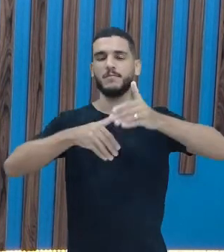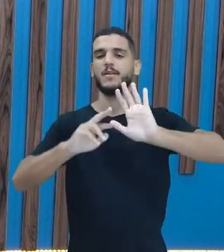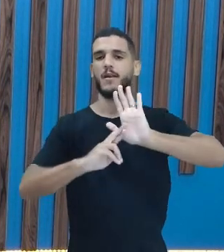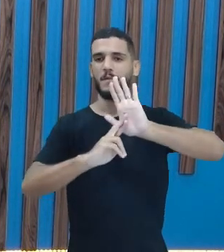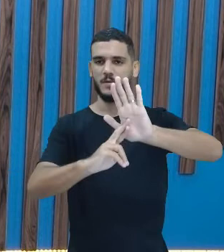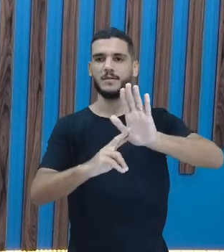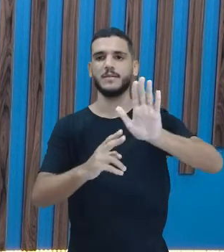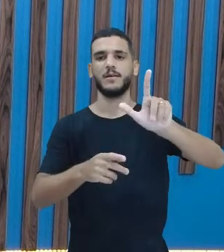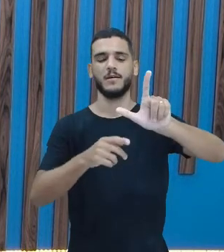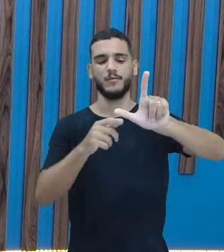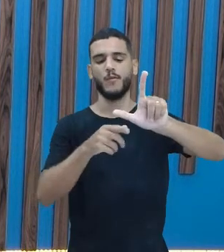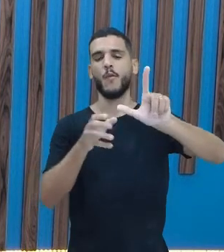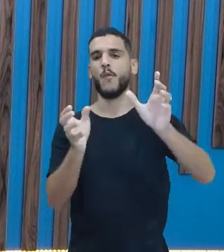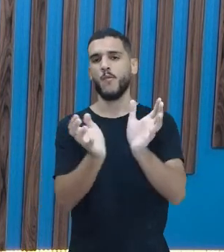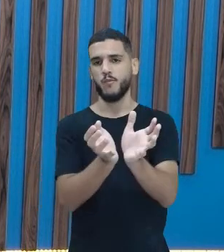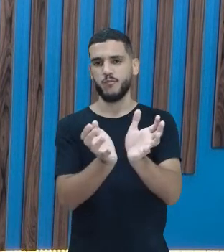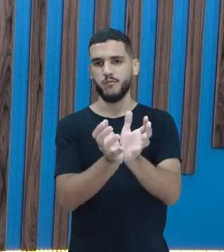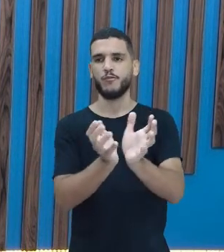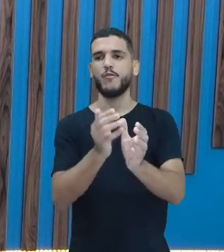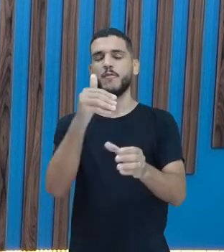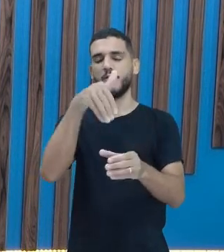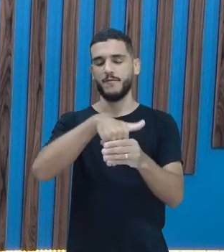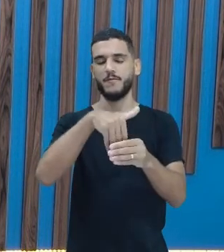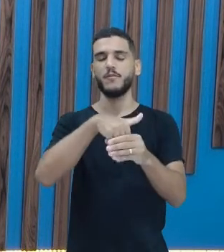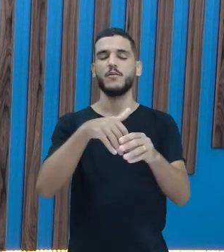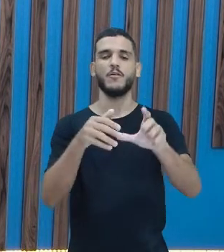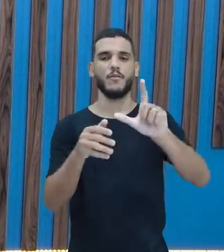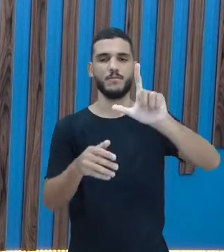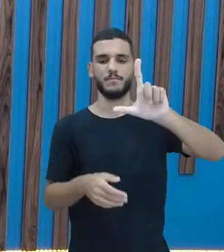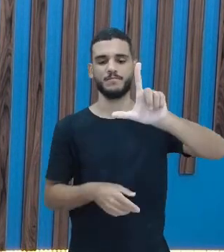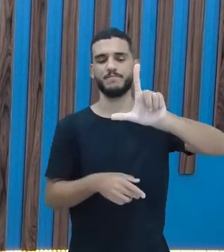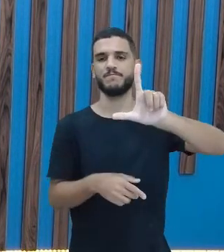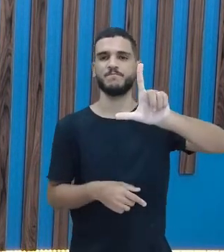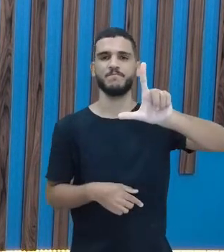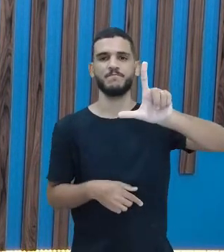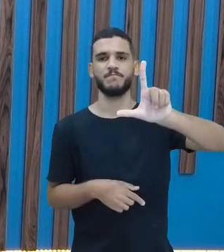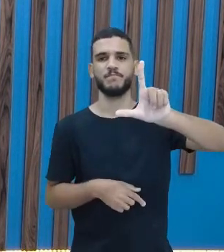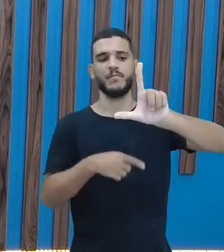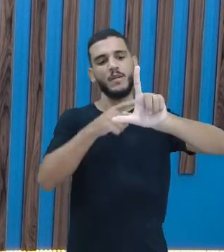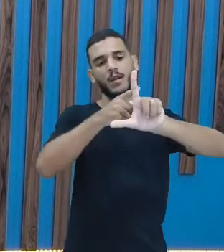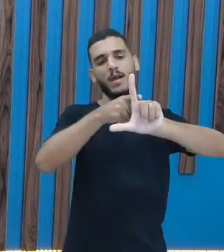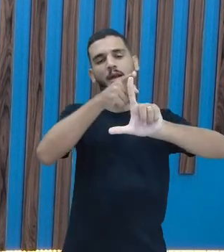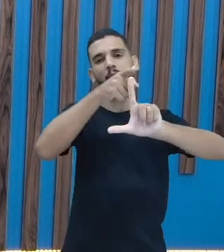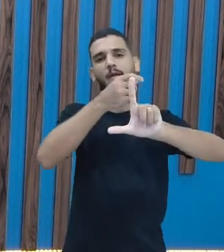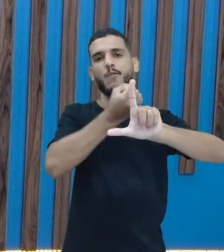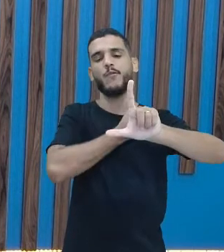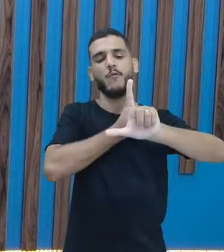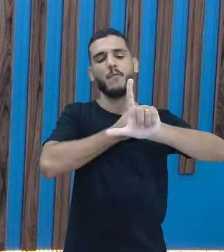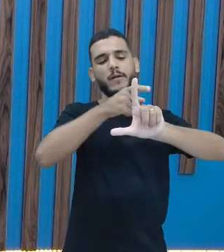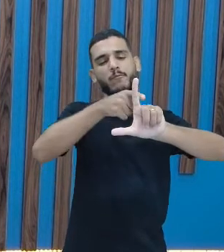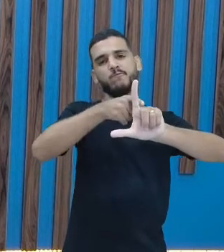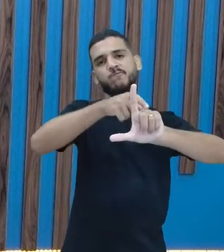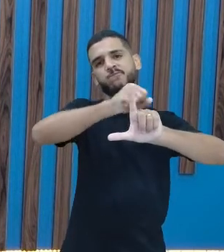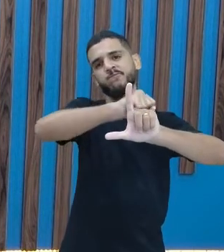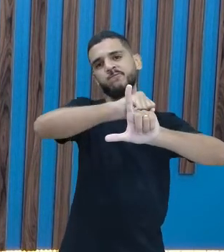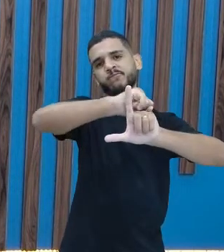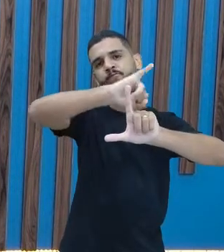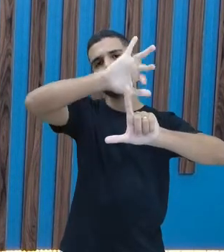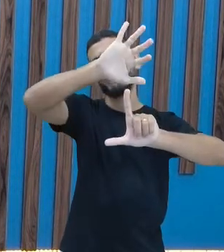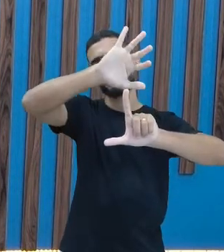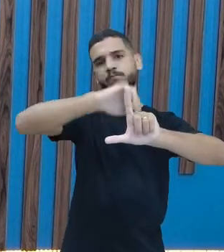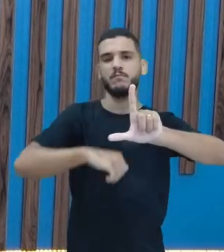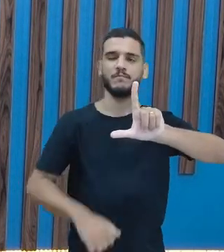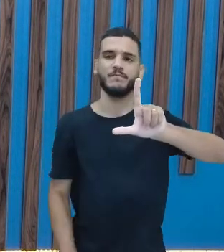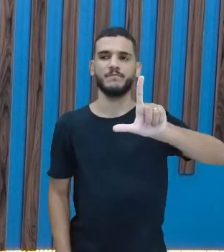representando os meninos e as meninas que participaram dessa minha pesquisa. E aqui eu numerei para